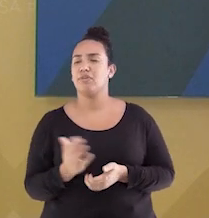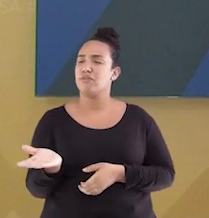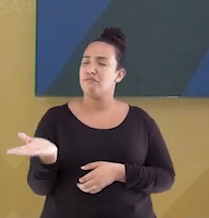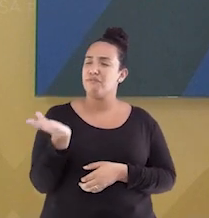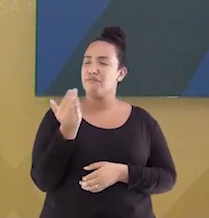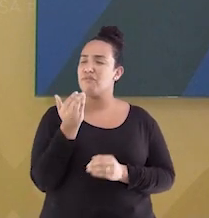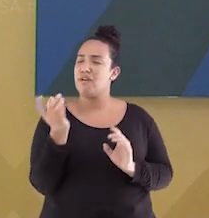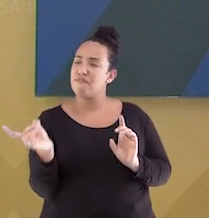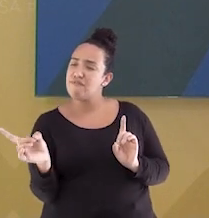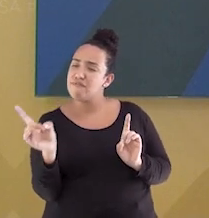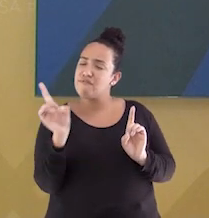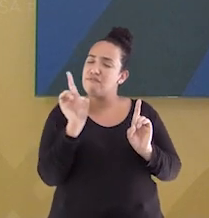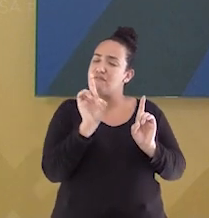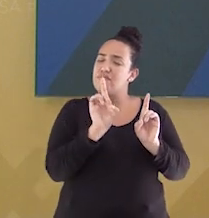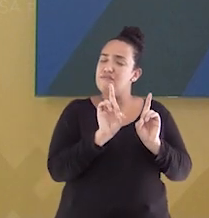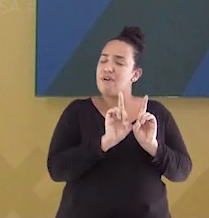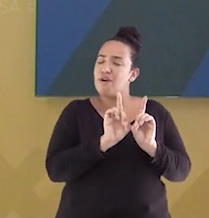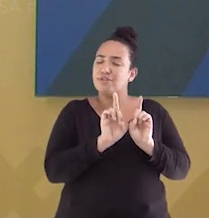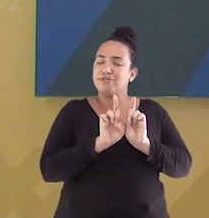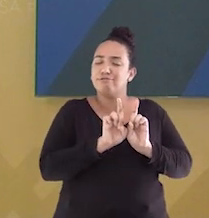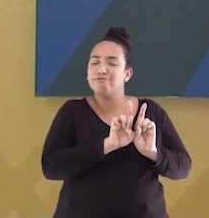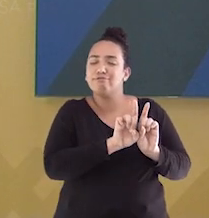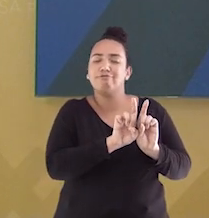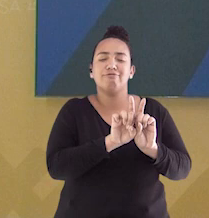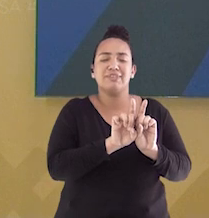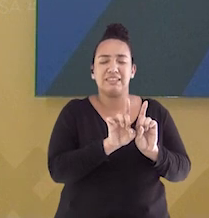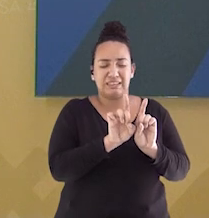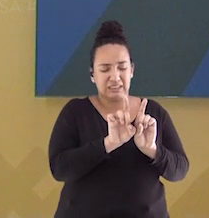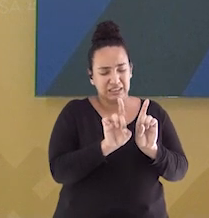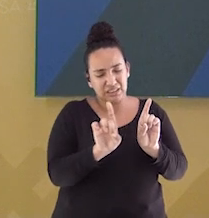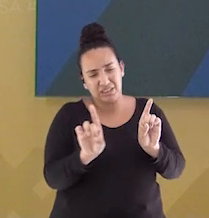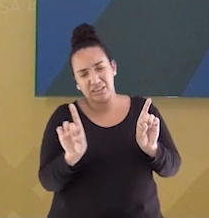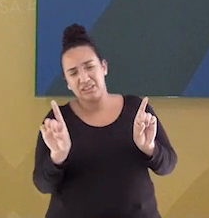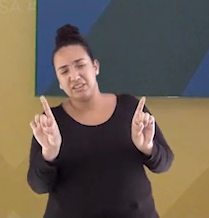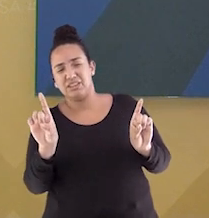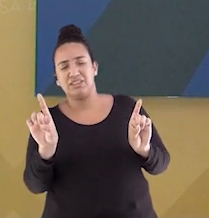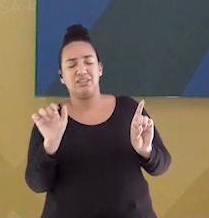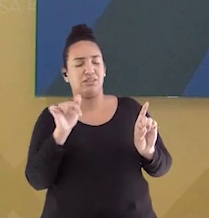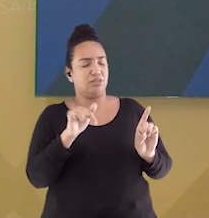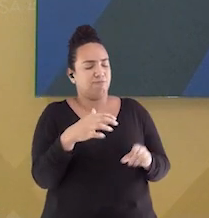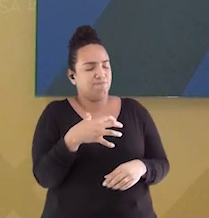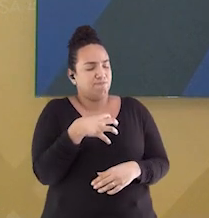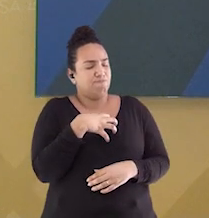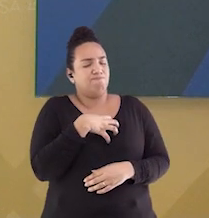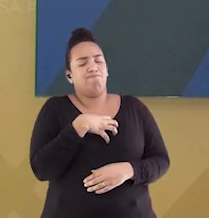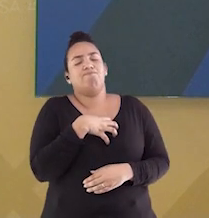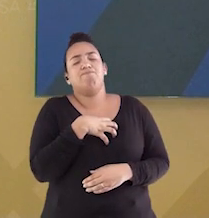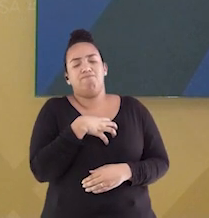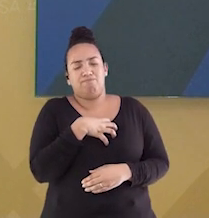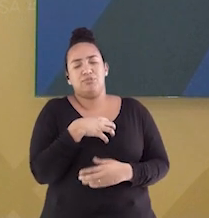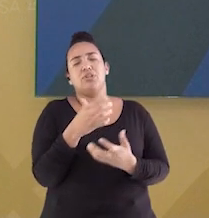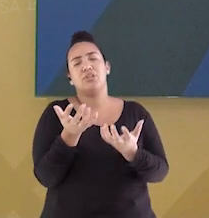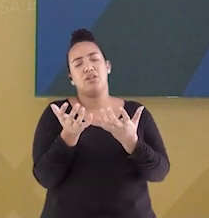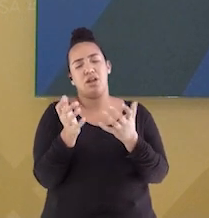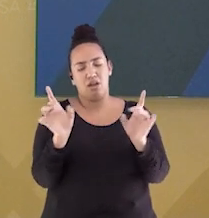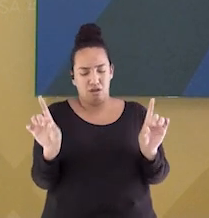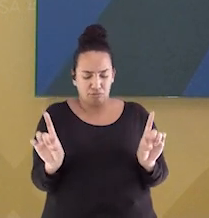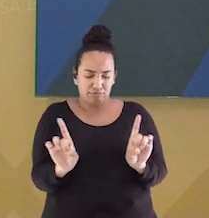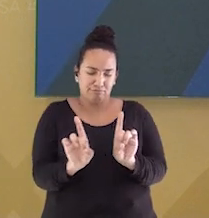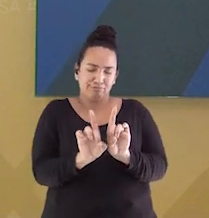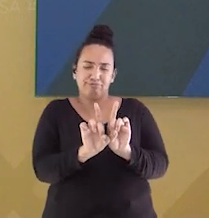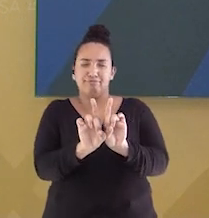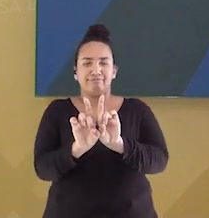vem pro meu mundo, pois sem você o silêncio é profundo. Quero nós dois. Você viu como é que ele